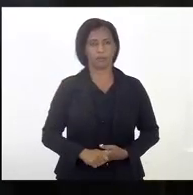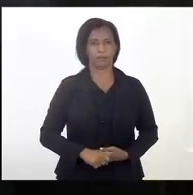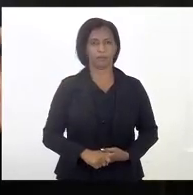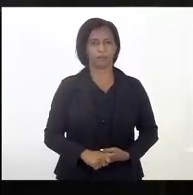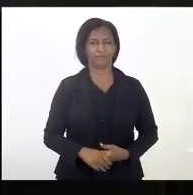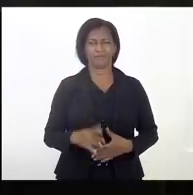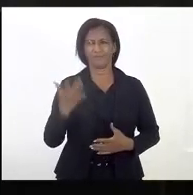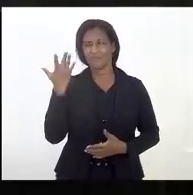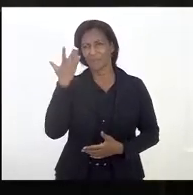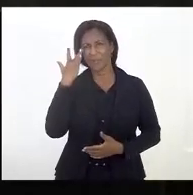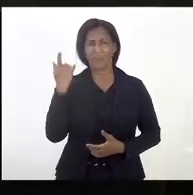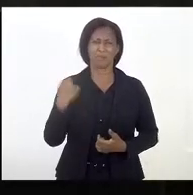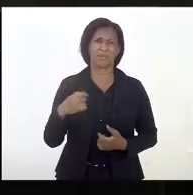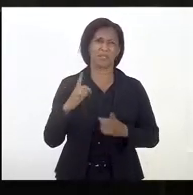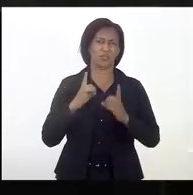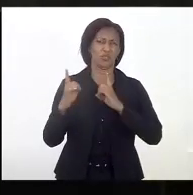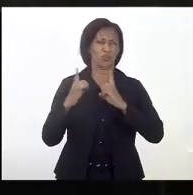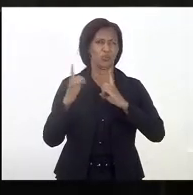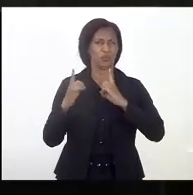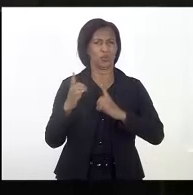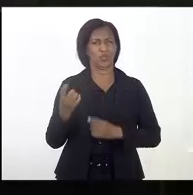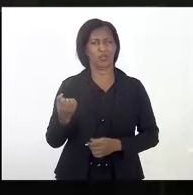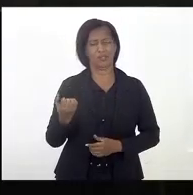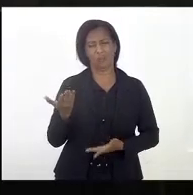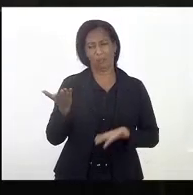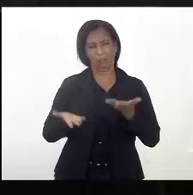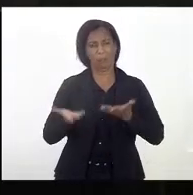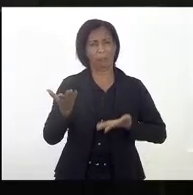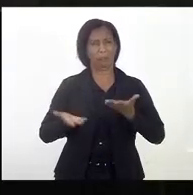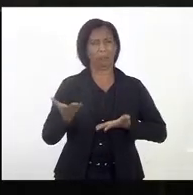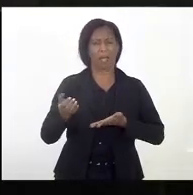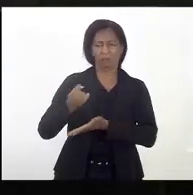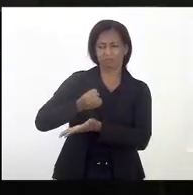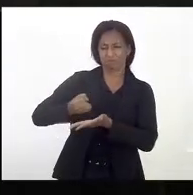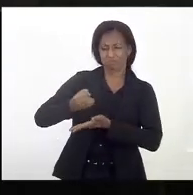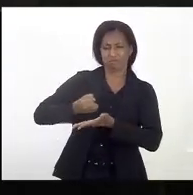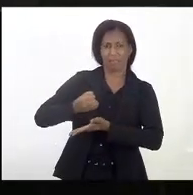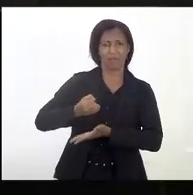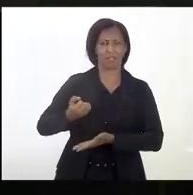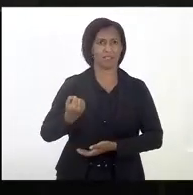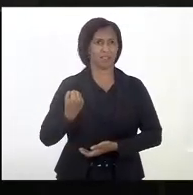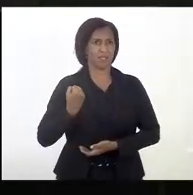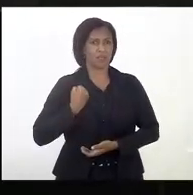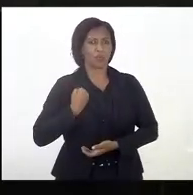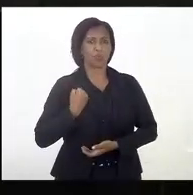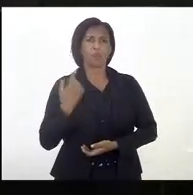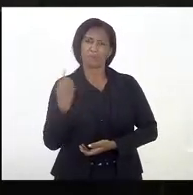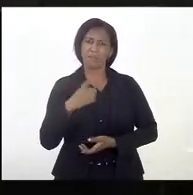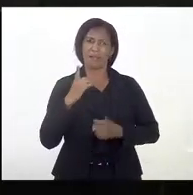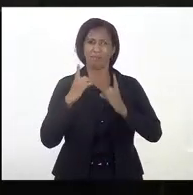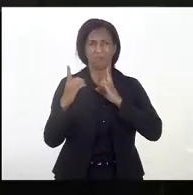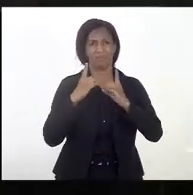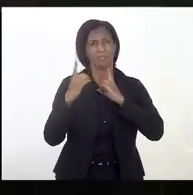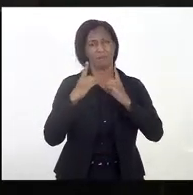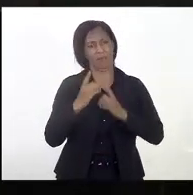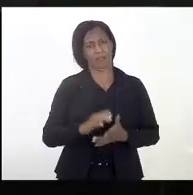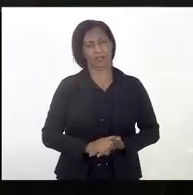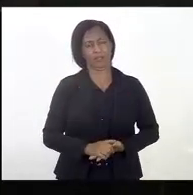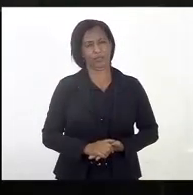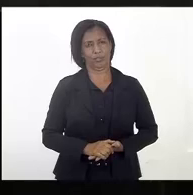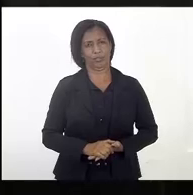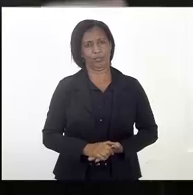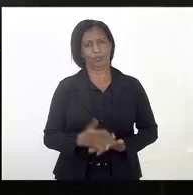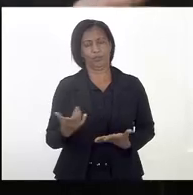eu acho que a gente precisa discutir com base em números com base em indicadores com base em dados Concretos e fazer o debate com as nossas convicções